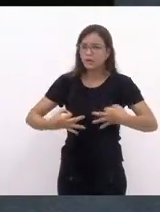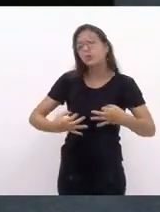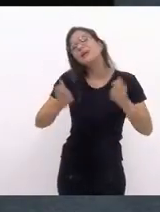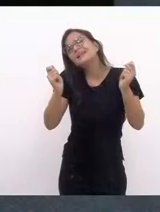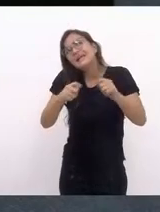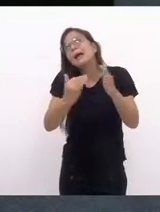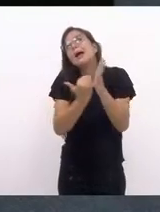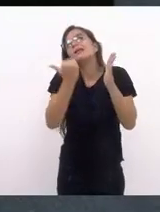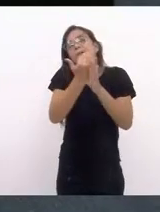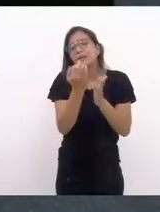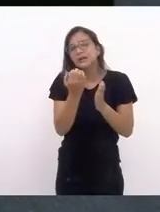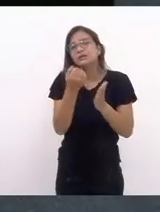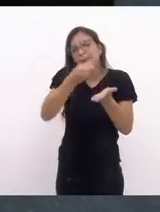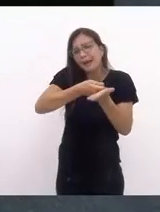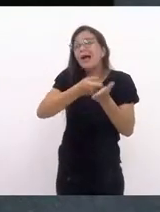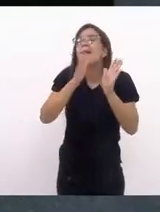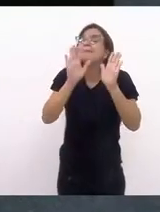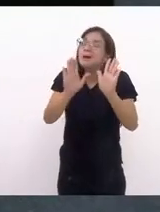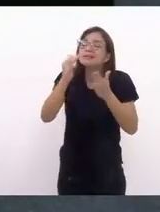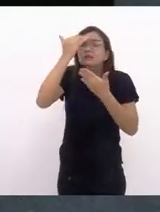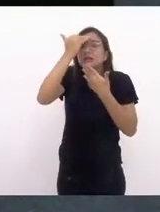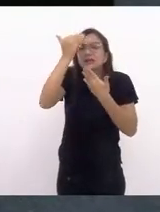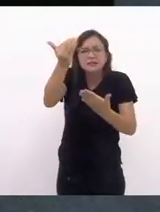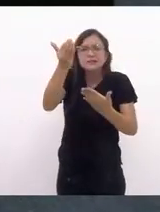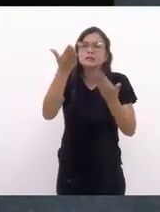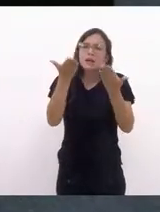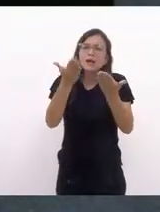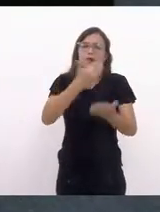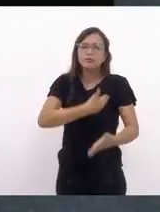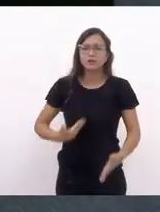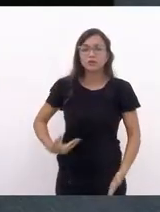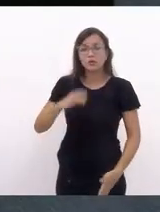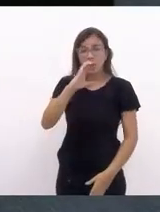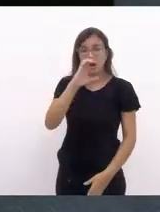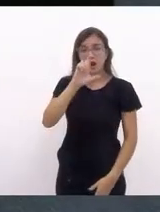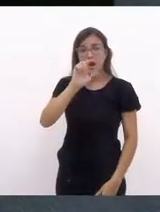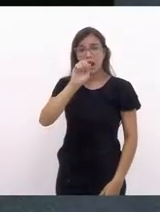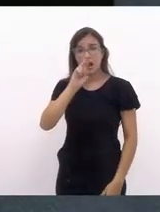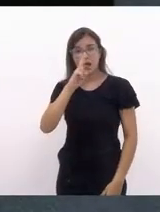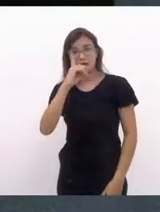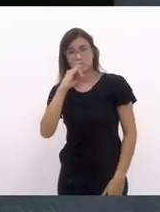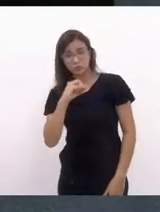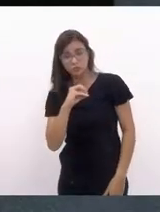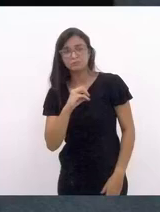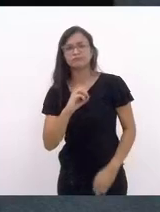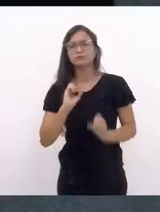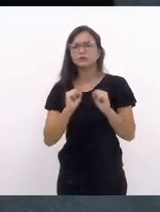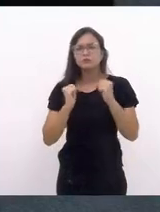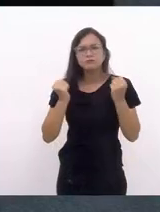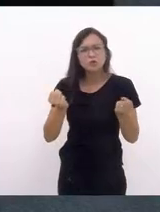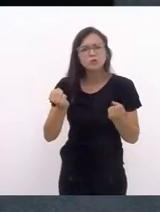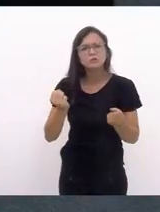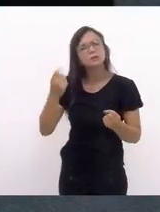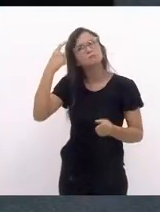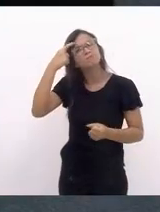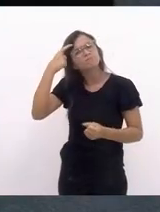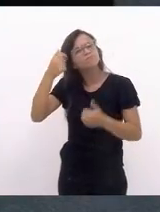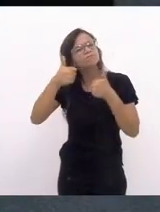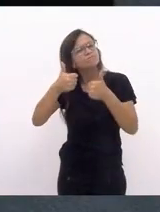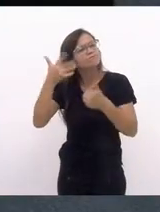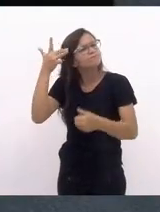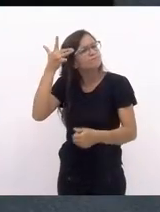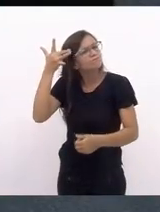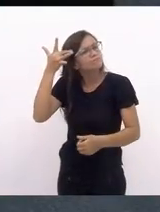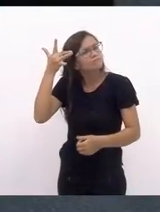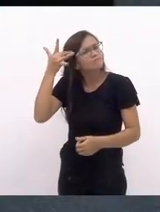com certeza mas agradecer ao nosso Governador Cláudio Castro que com muita sabedoria e